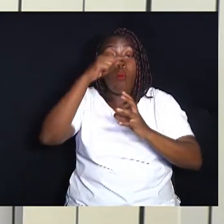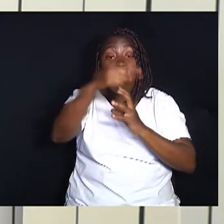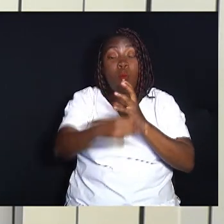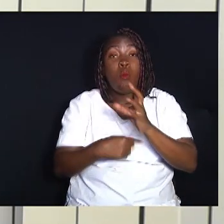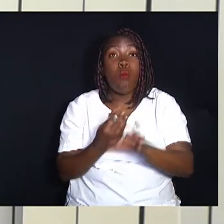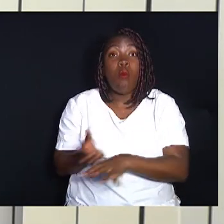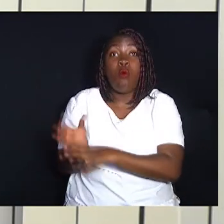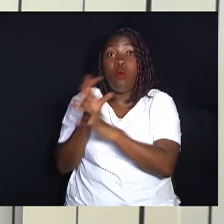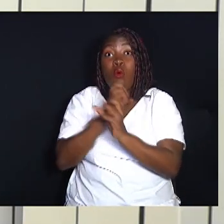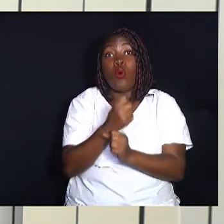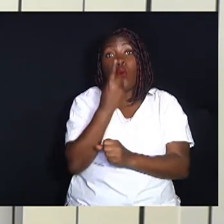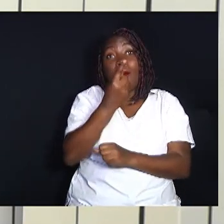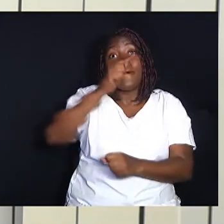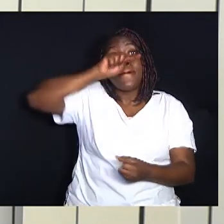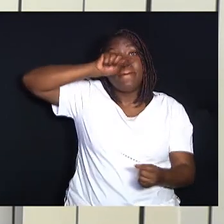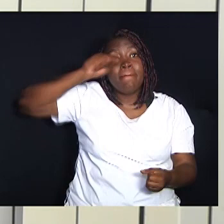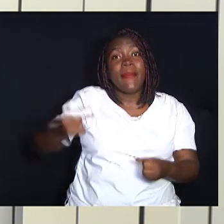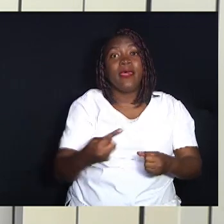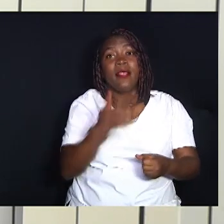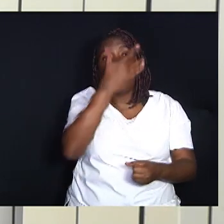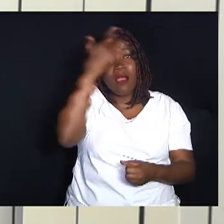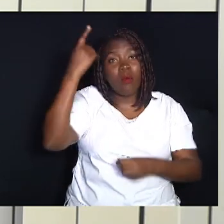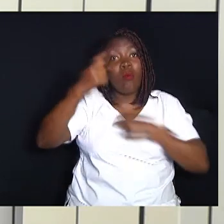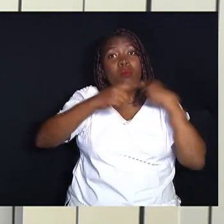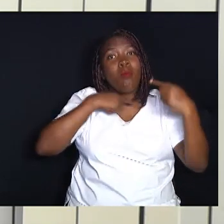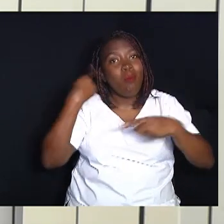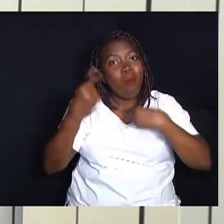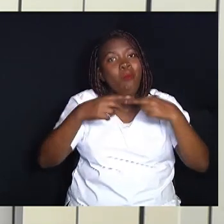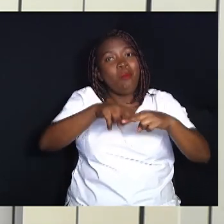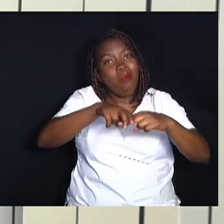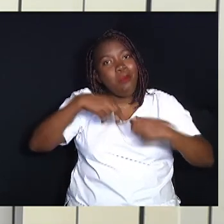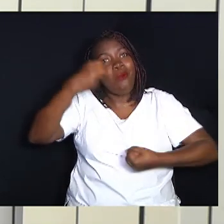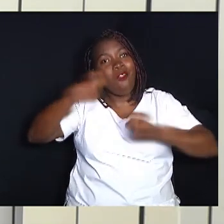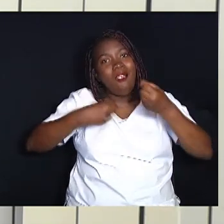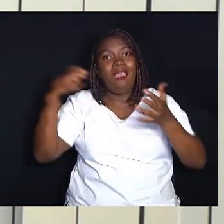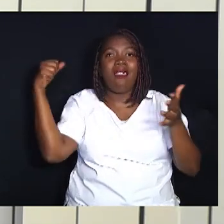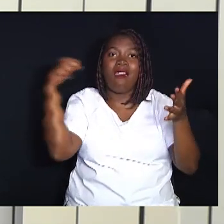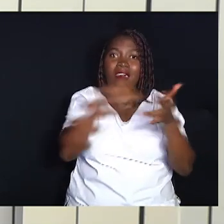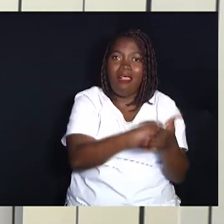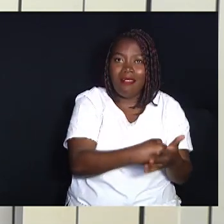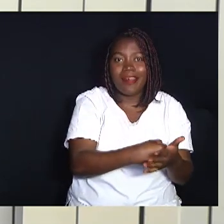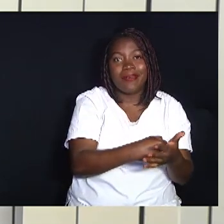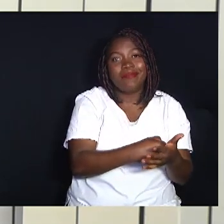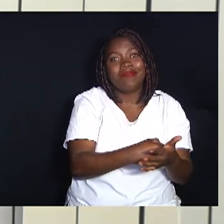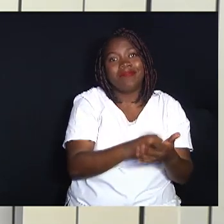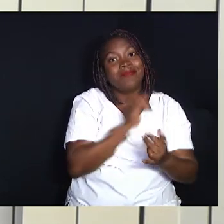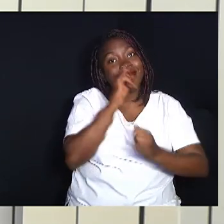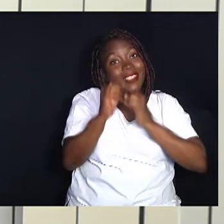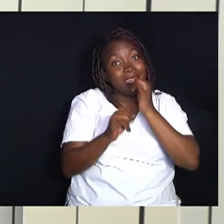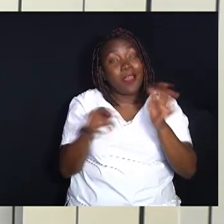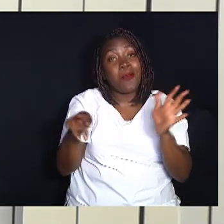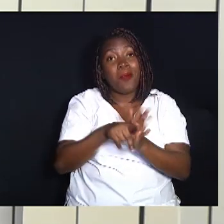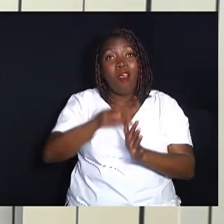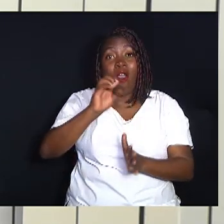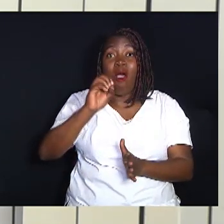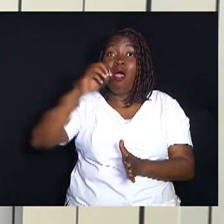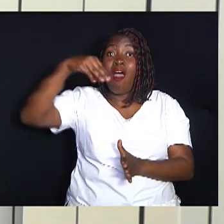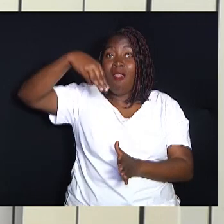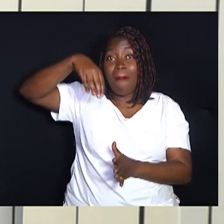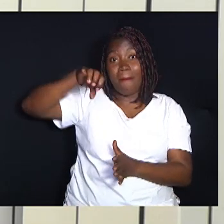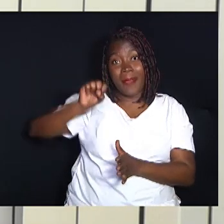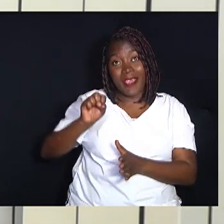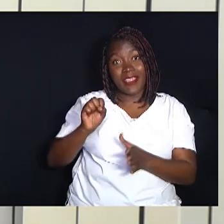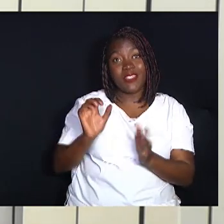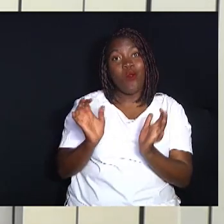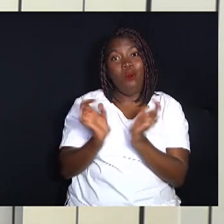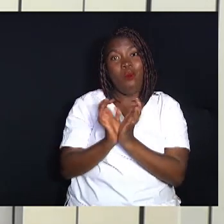são registradas anualmente devido a acidentes de trânsito, conforme dados da OMS, a Organização